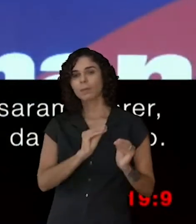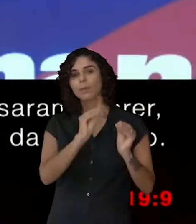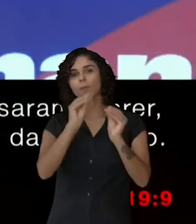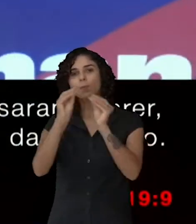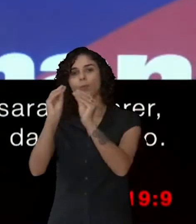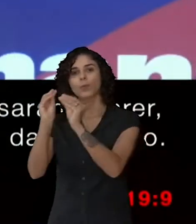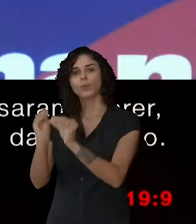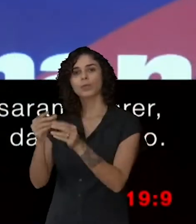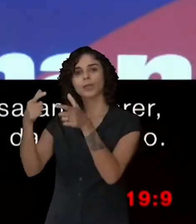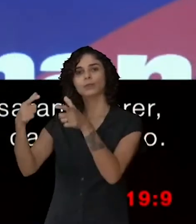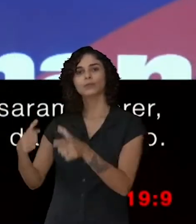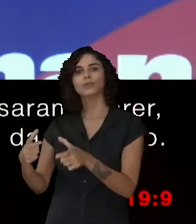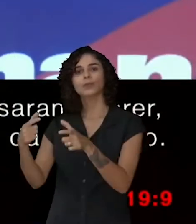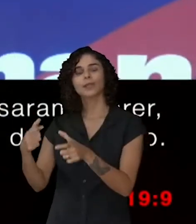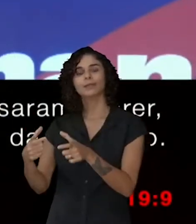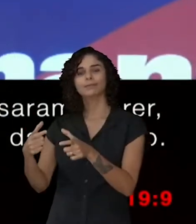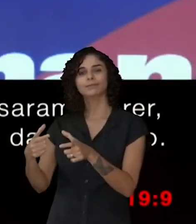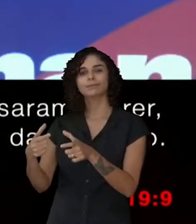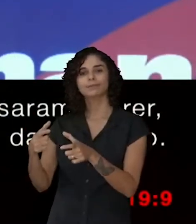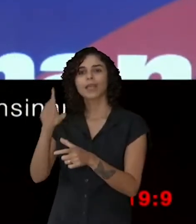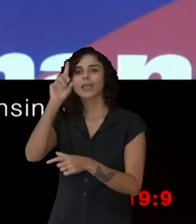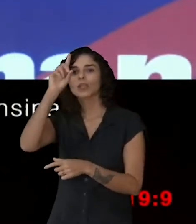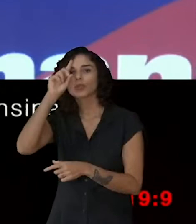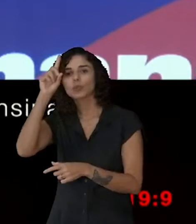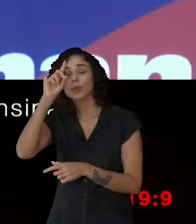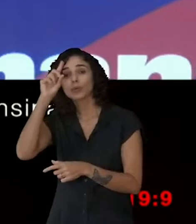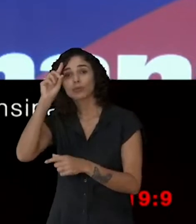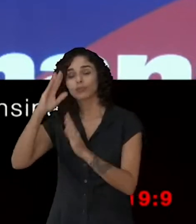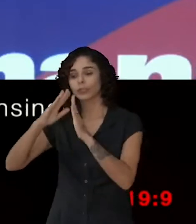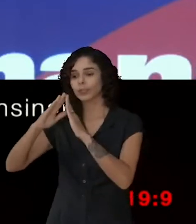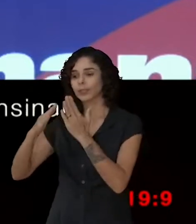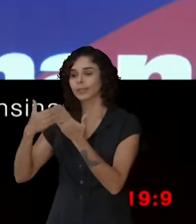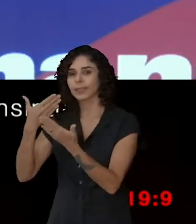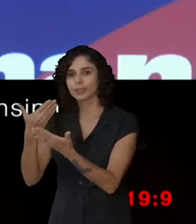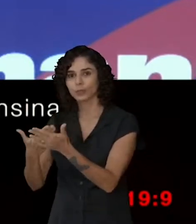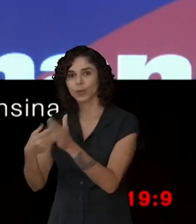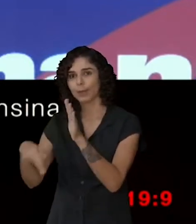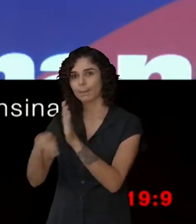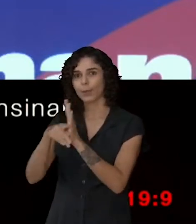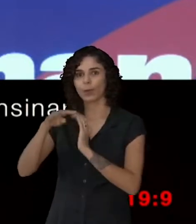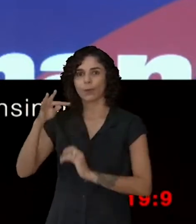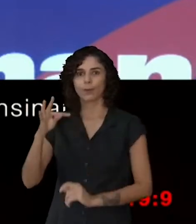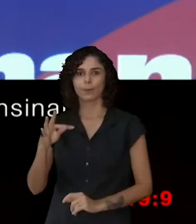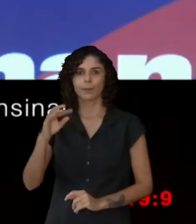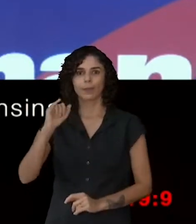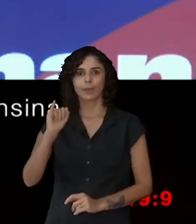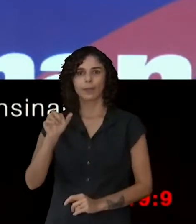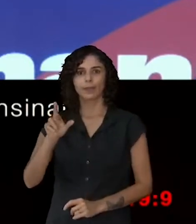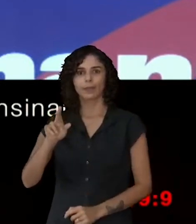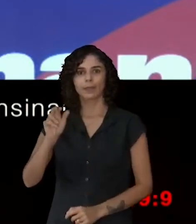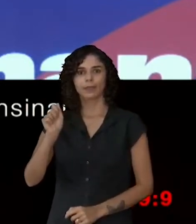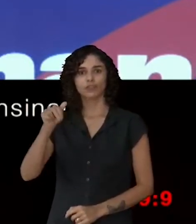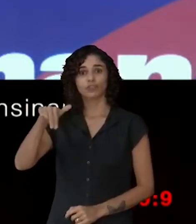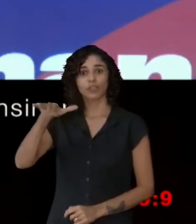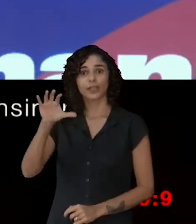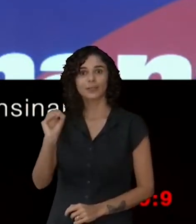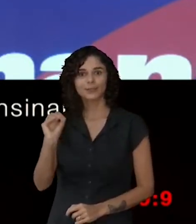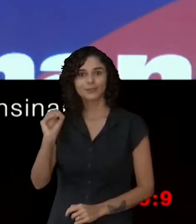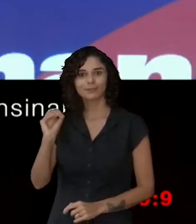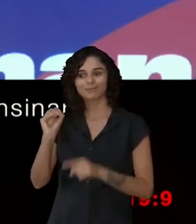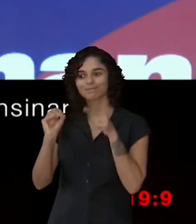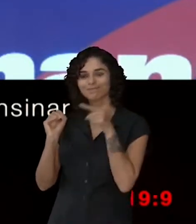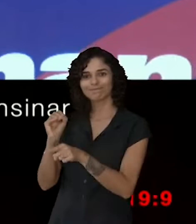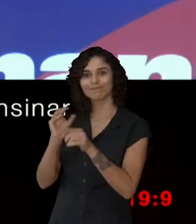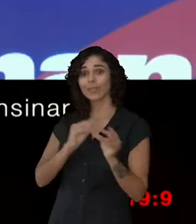realizar discussões diárias na escola de Tirano, processo de discipulado e ensino